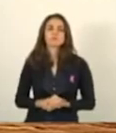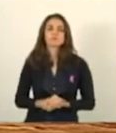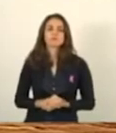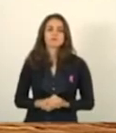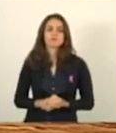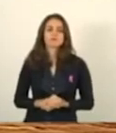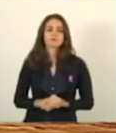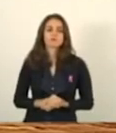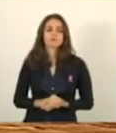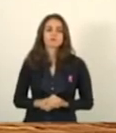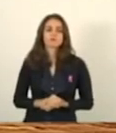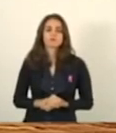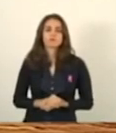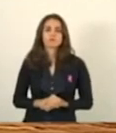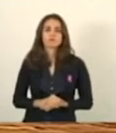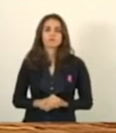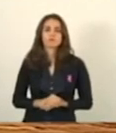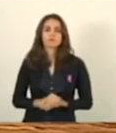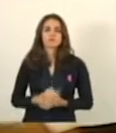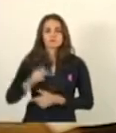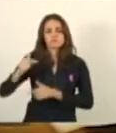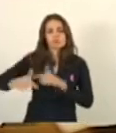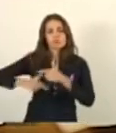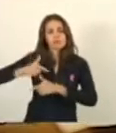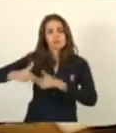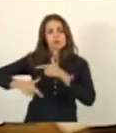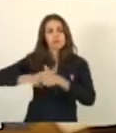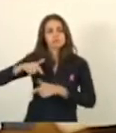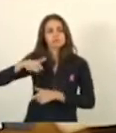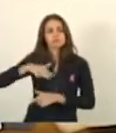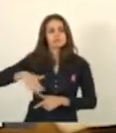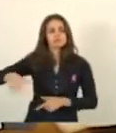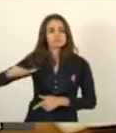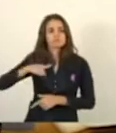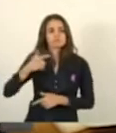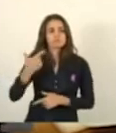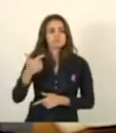se apoderam de uma atividade, mas que não tem